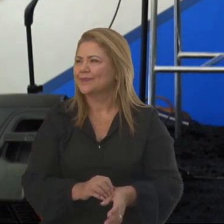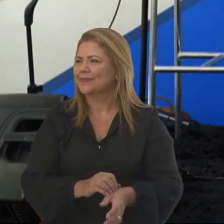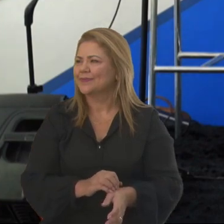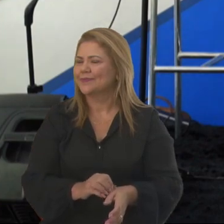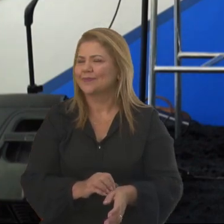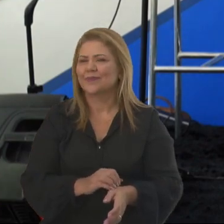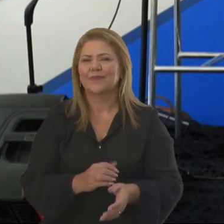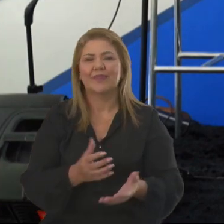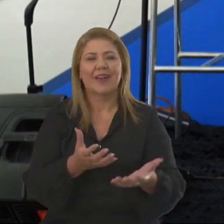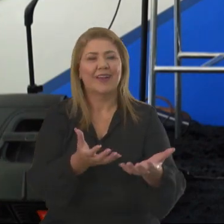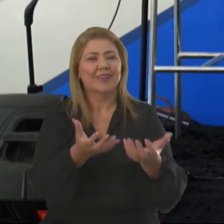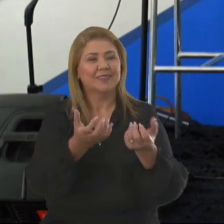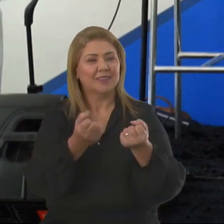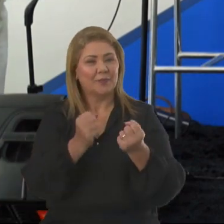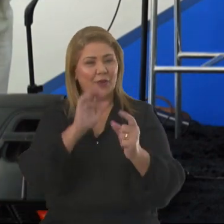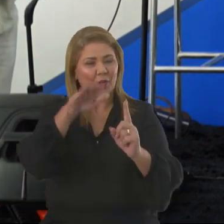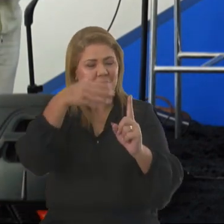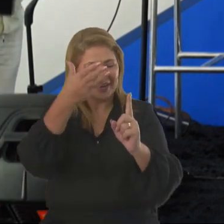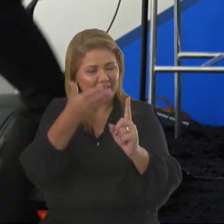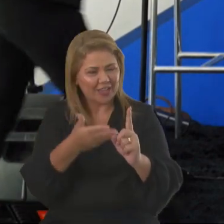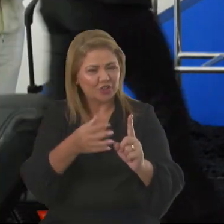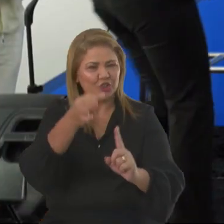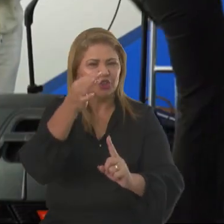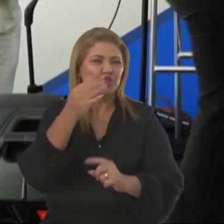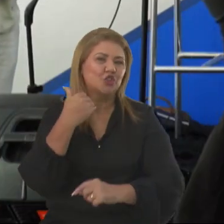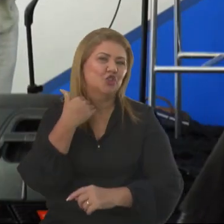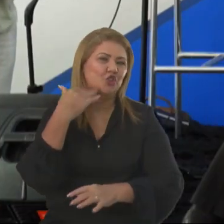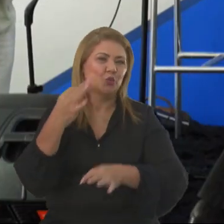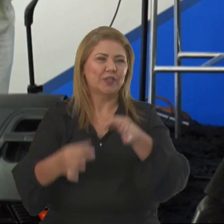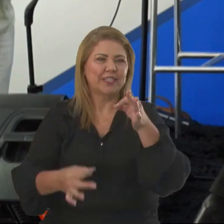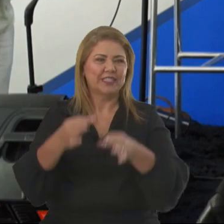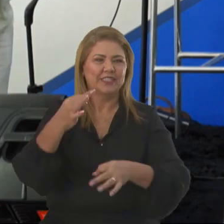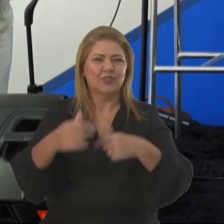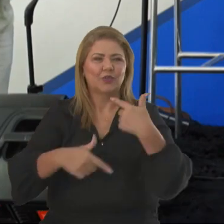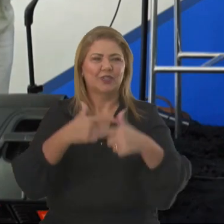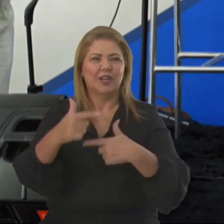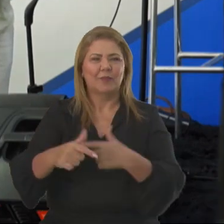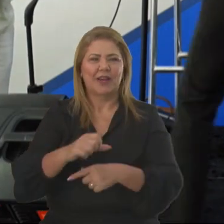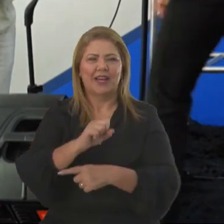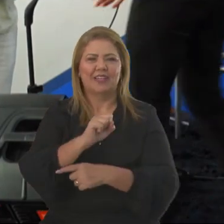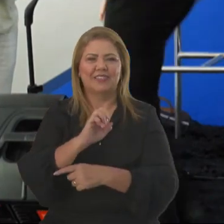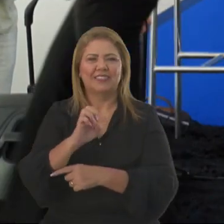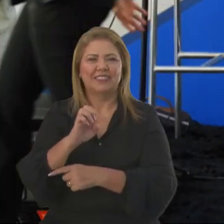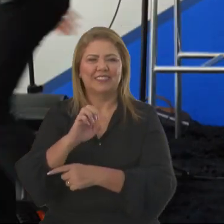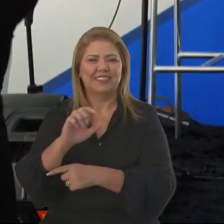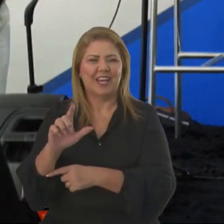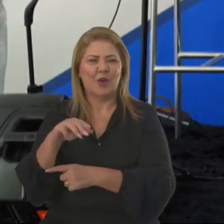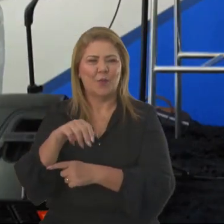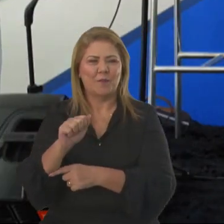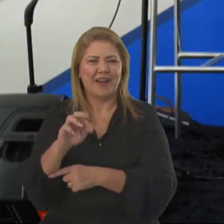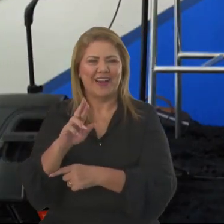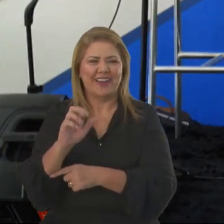Para receber homenagem, a juíza do trabalho, Selmara de Souza Freitas e Soares.